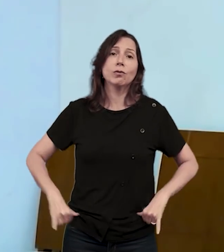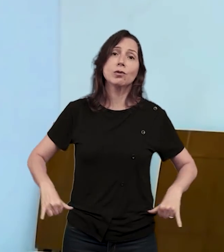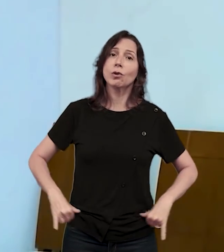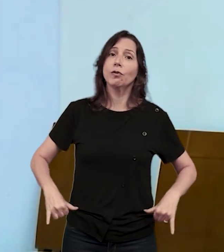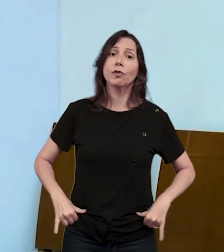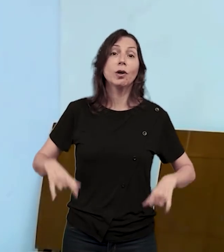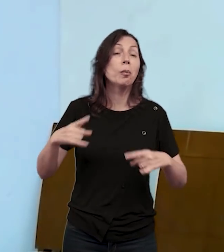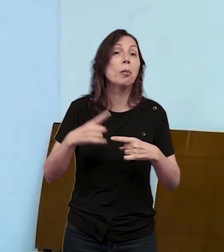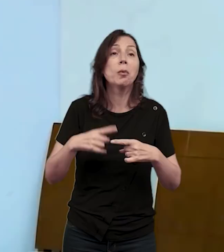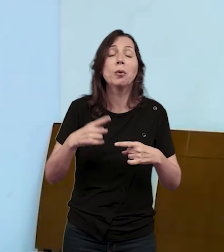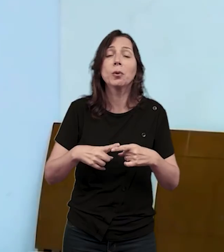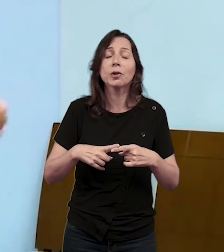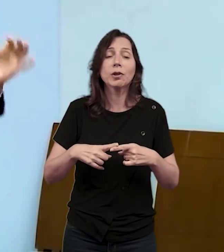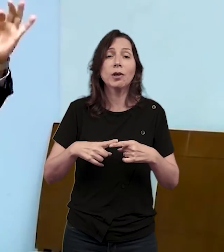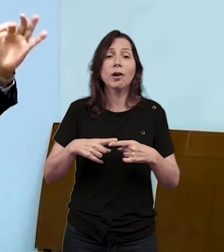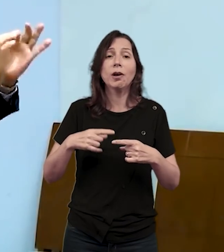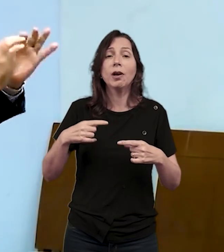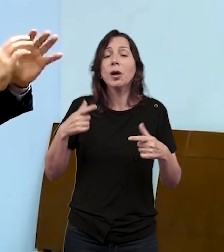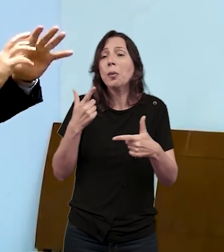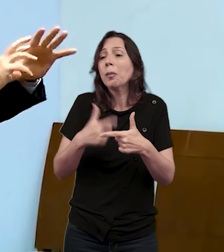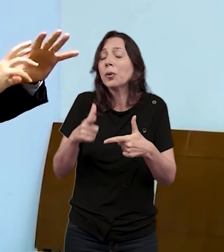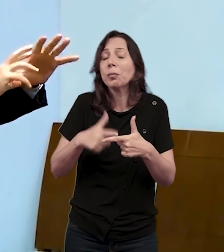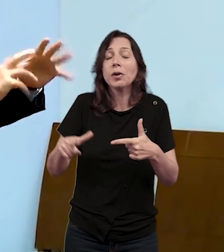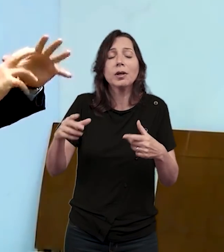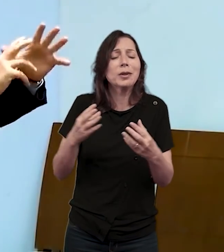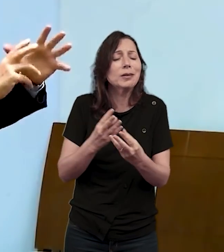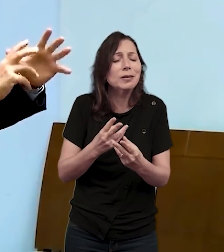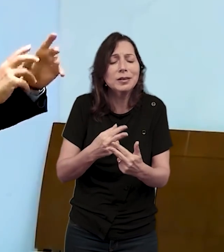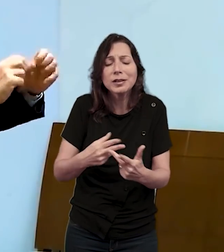isso? E diz a Bíblia que